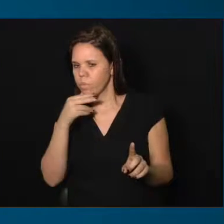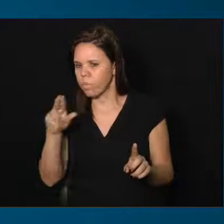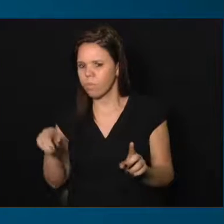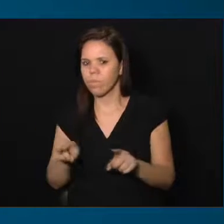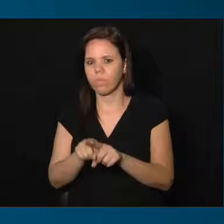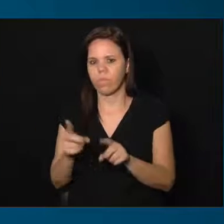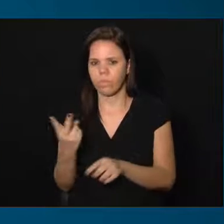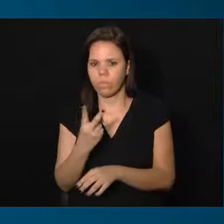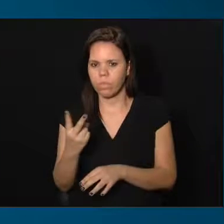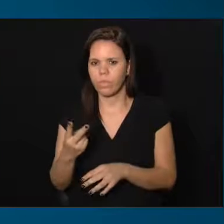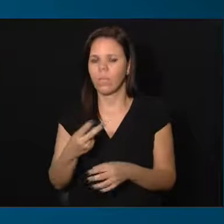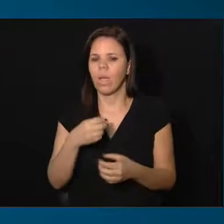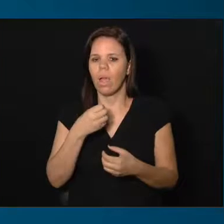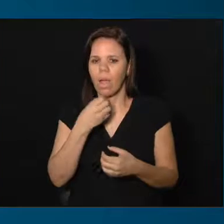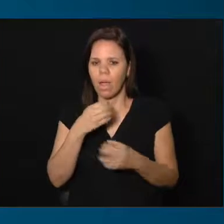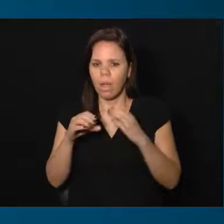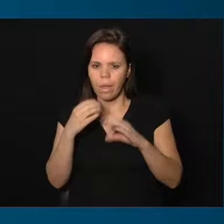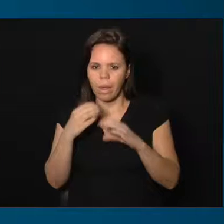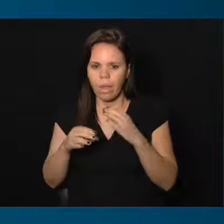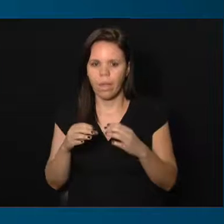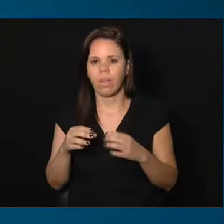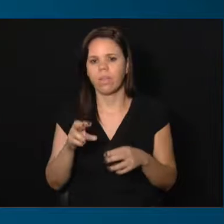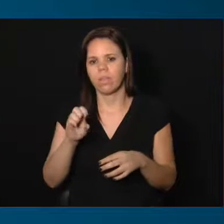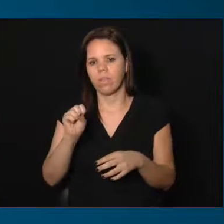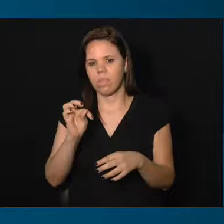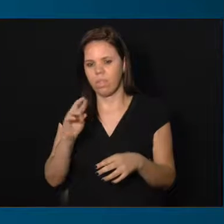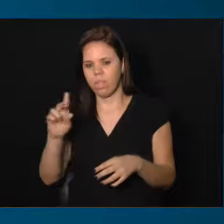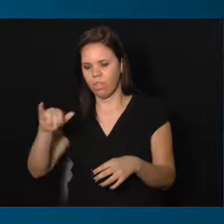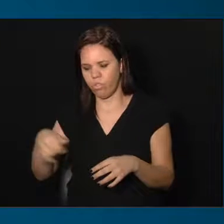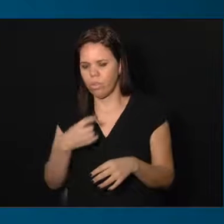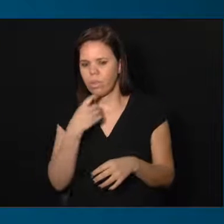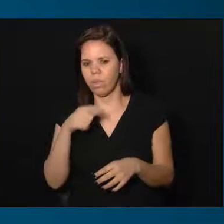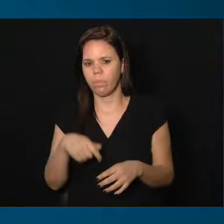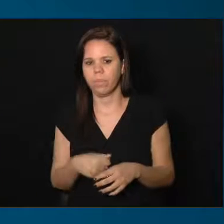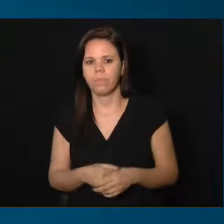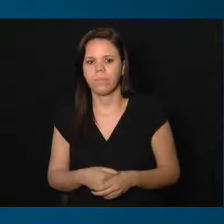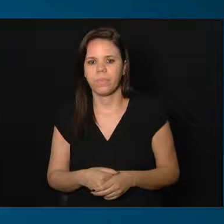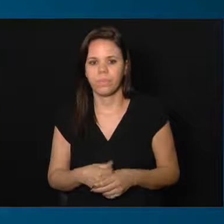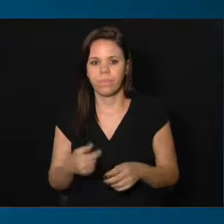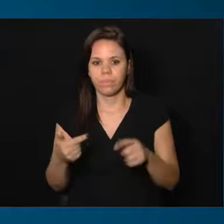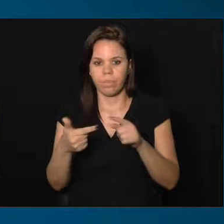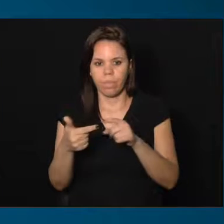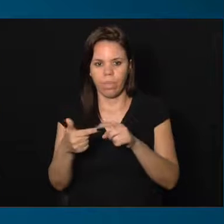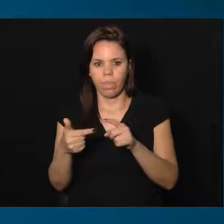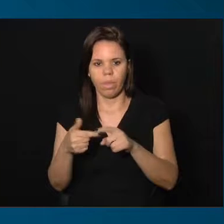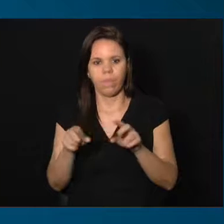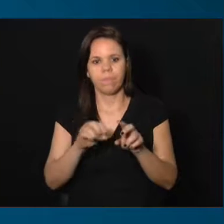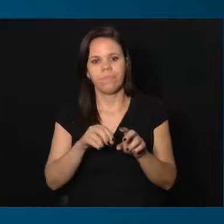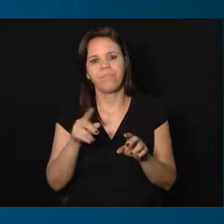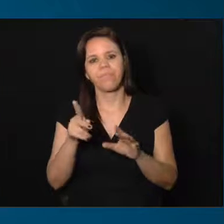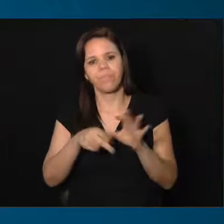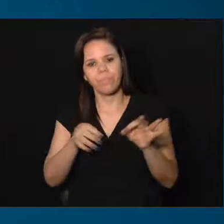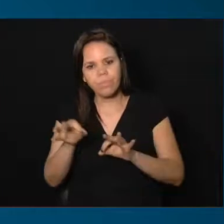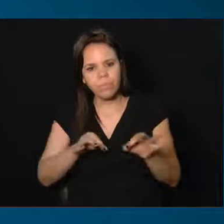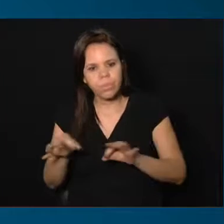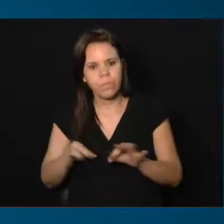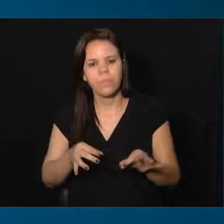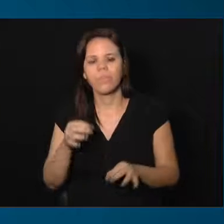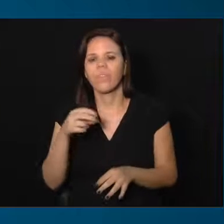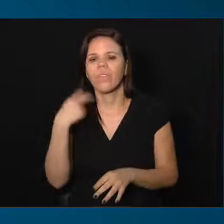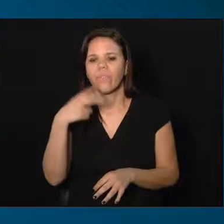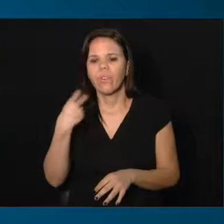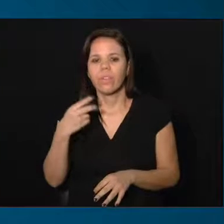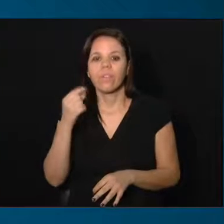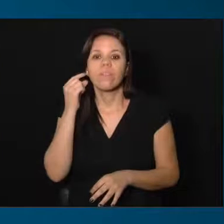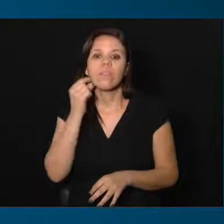formam uma dupla sertaneja de renome em Campinas. Em segunda discussão está na pauta o projeto de autoria do vereador Marcelo Silva, que